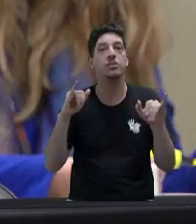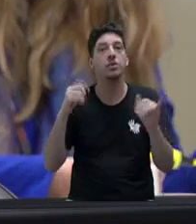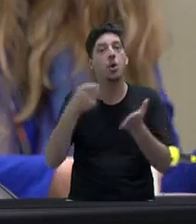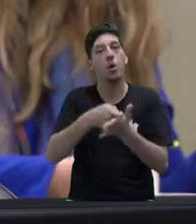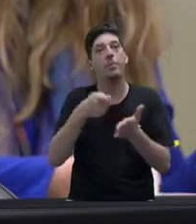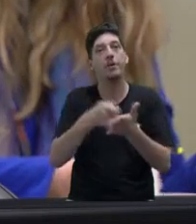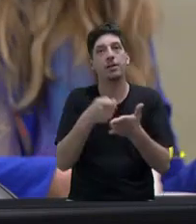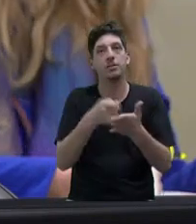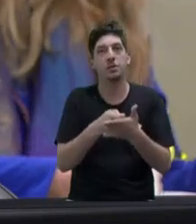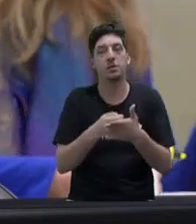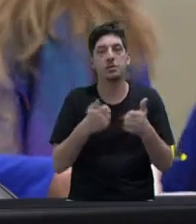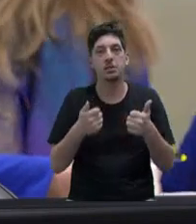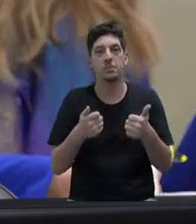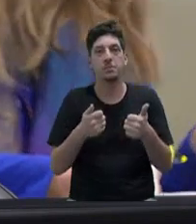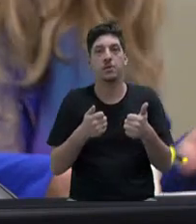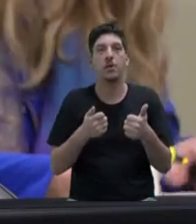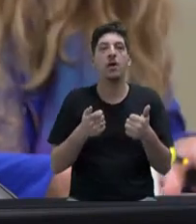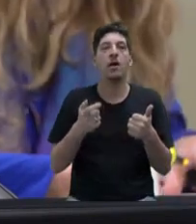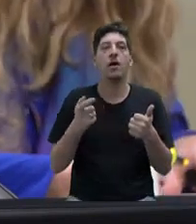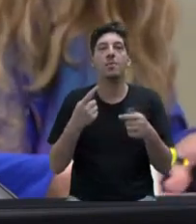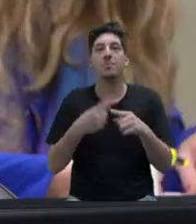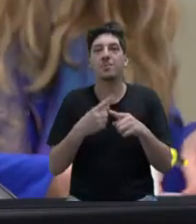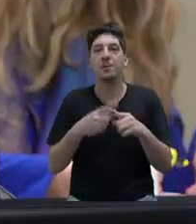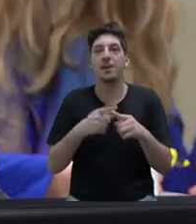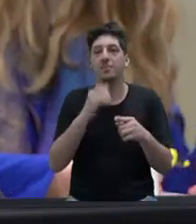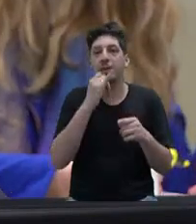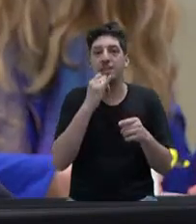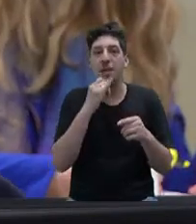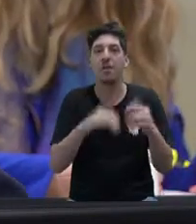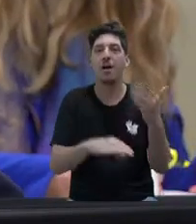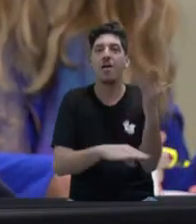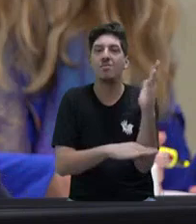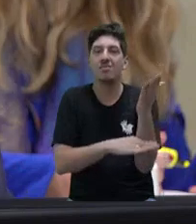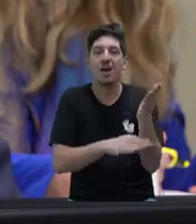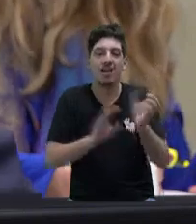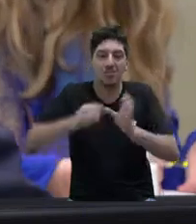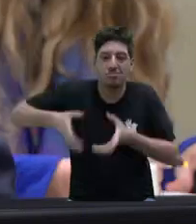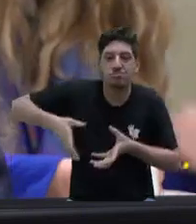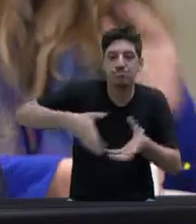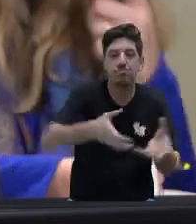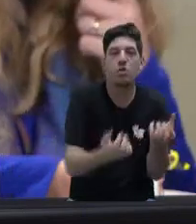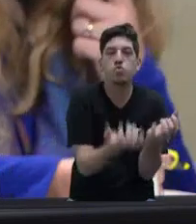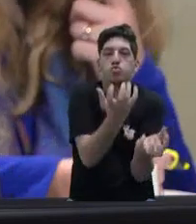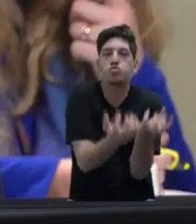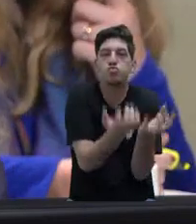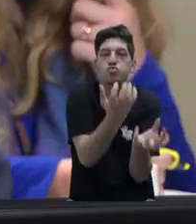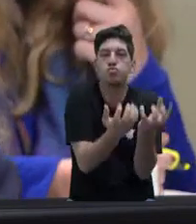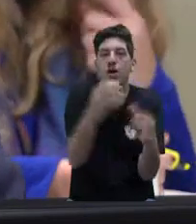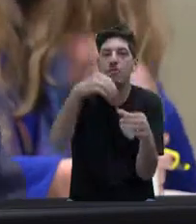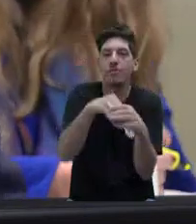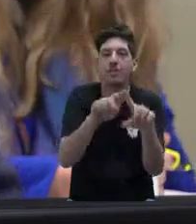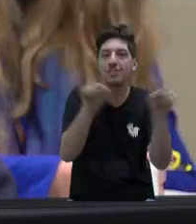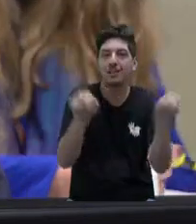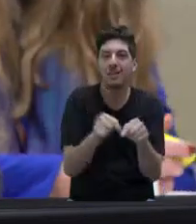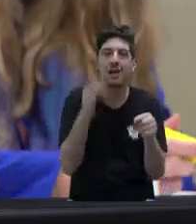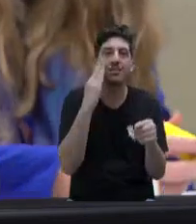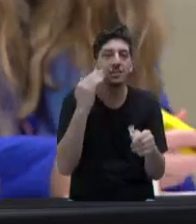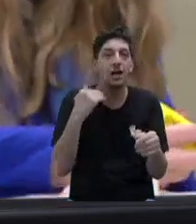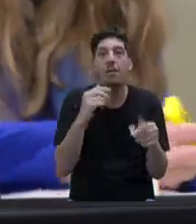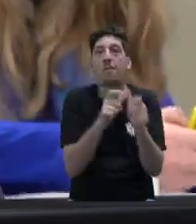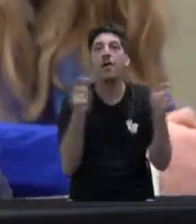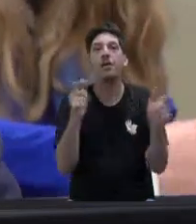é da lareira, esse tipo de coisa, porque o brasileiro ele não tem muita tradição de usar lareira. Então, eu acho que é só